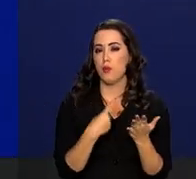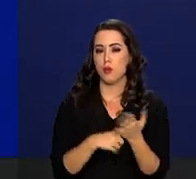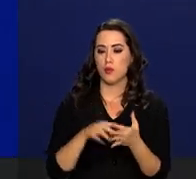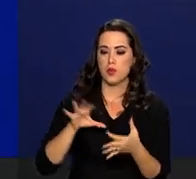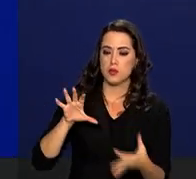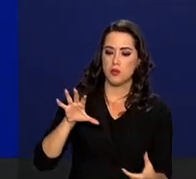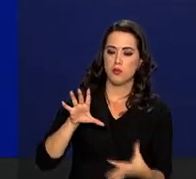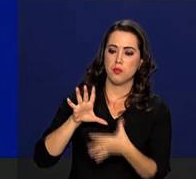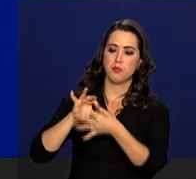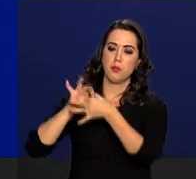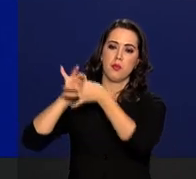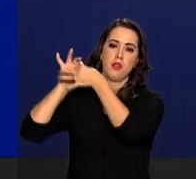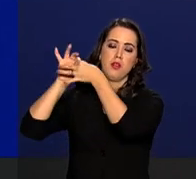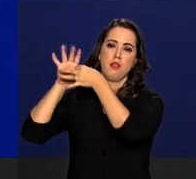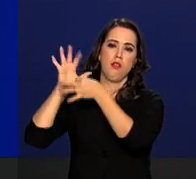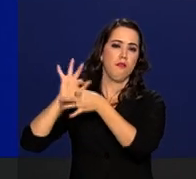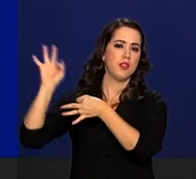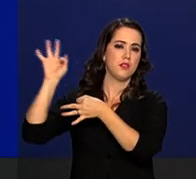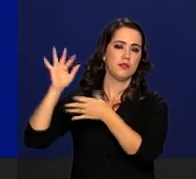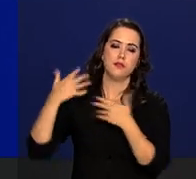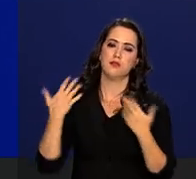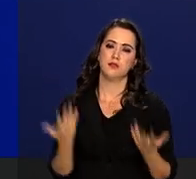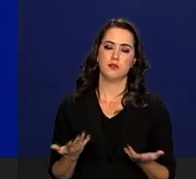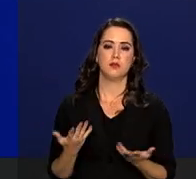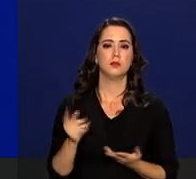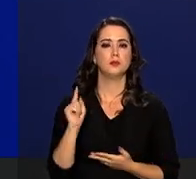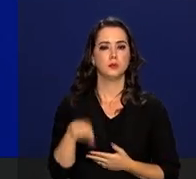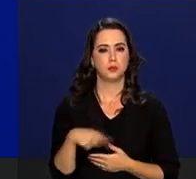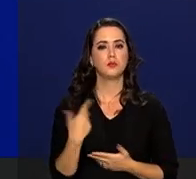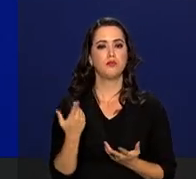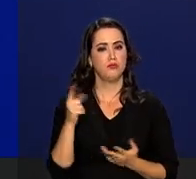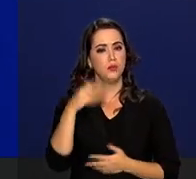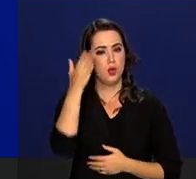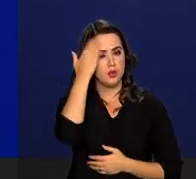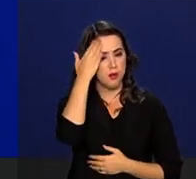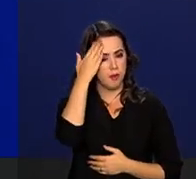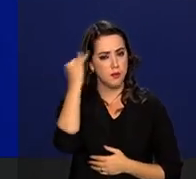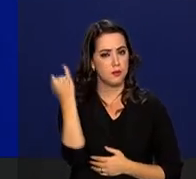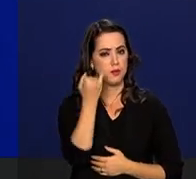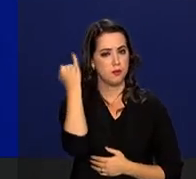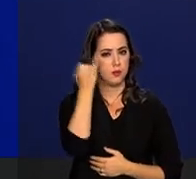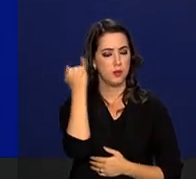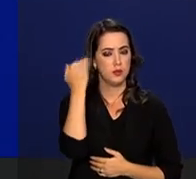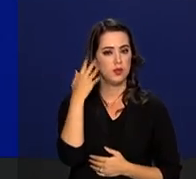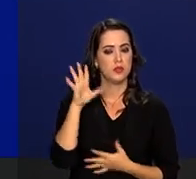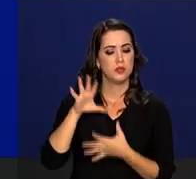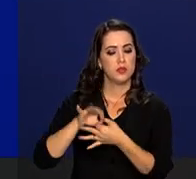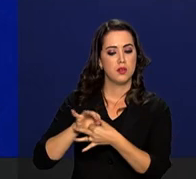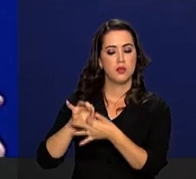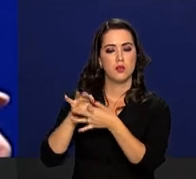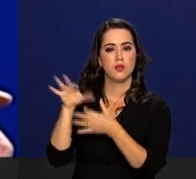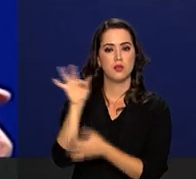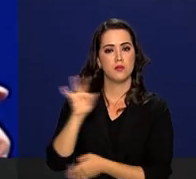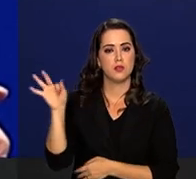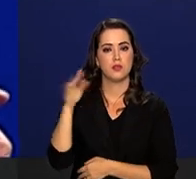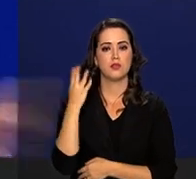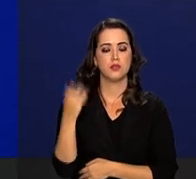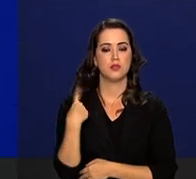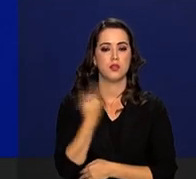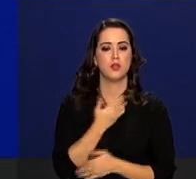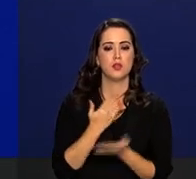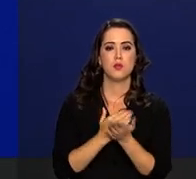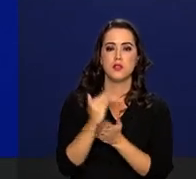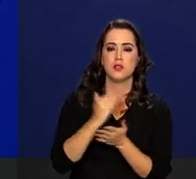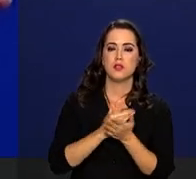como disse o Paulo, como disse o Valdemir. Conscientes do Pacto Federativo, nós começamos a fazer uma descentralização. E